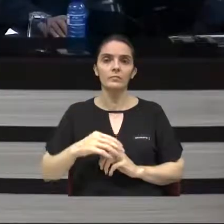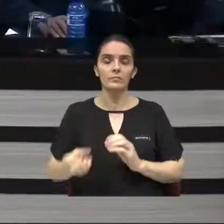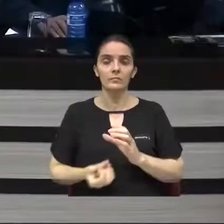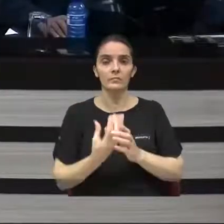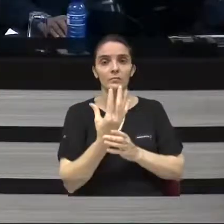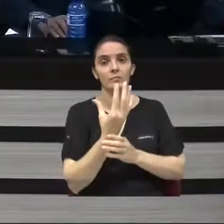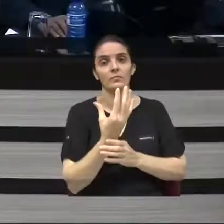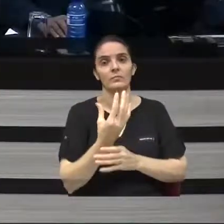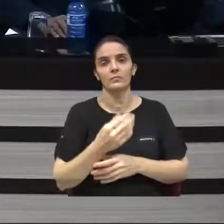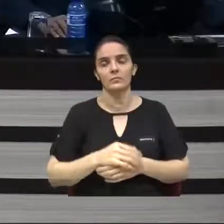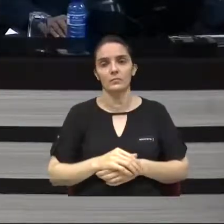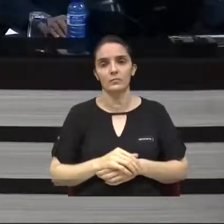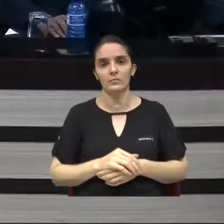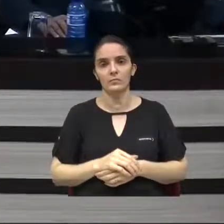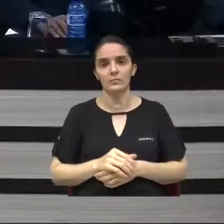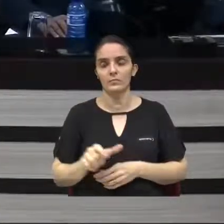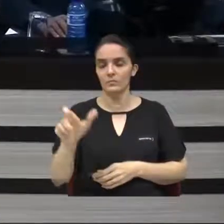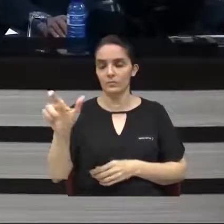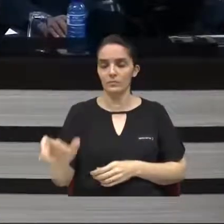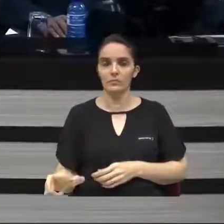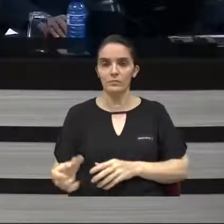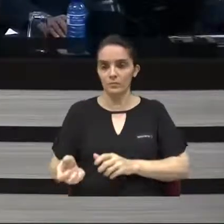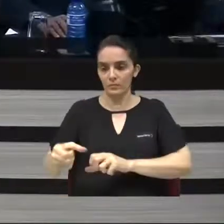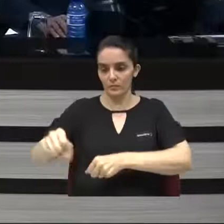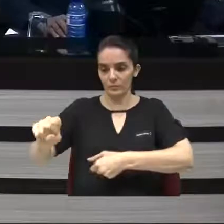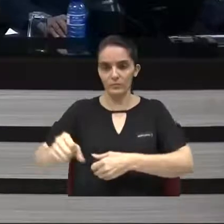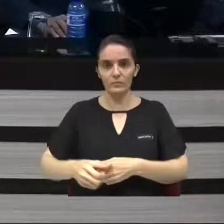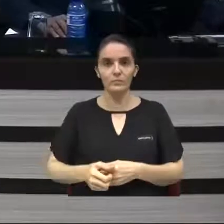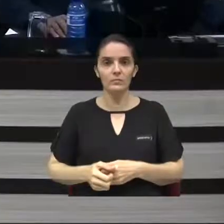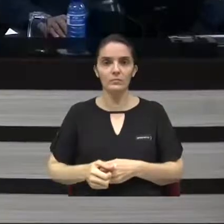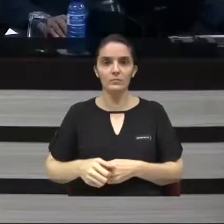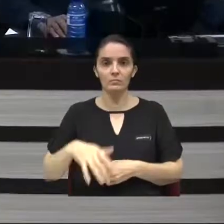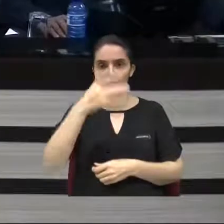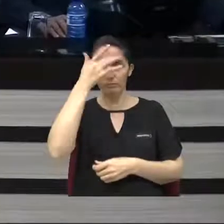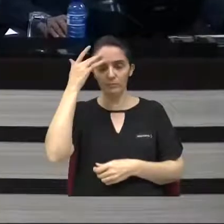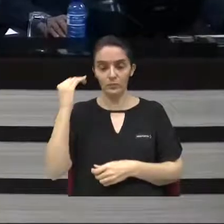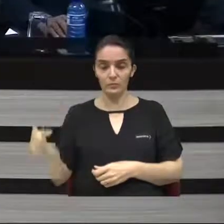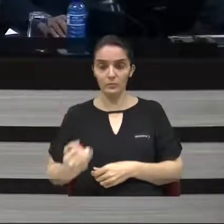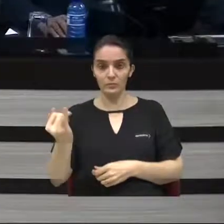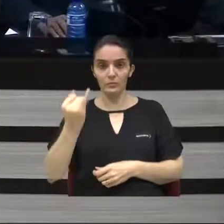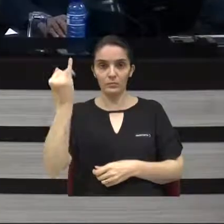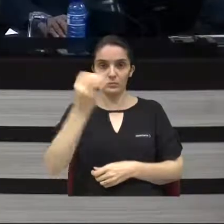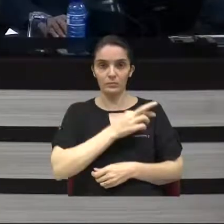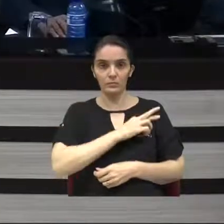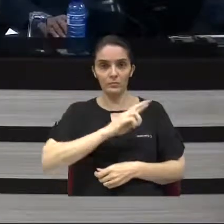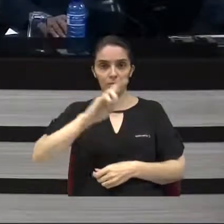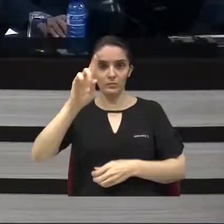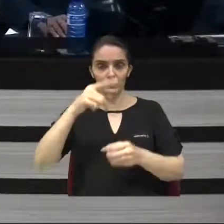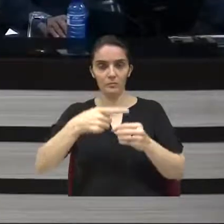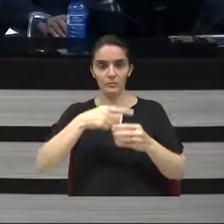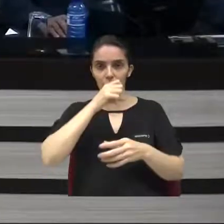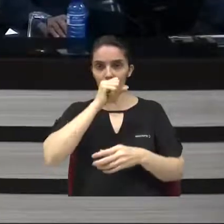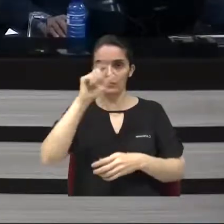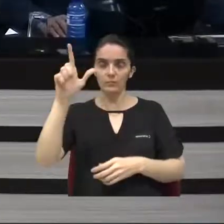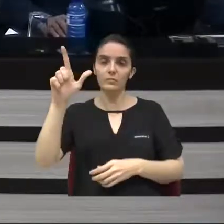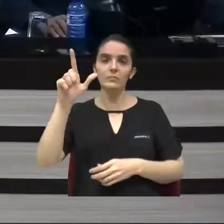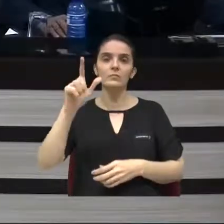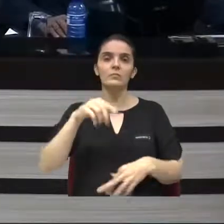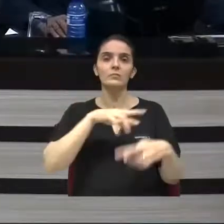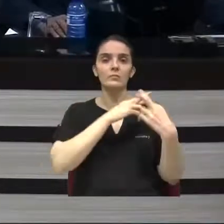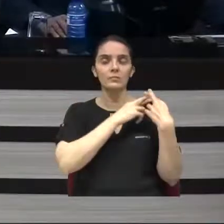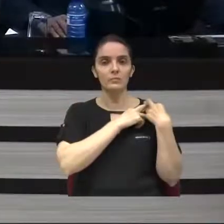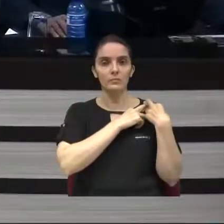institui a distinção honorífica autoridade eclesiástica no âmbito da Câmara Municipal de Limeira.